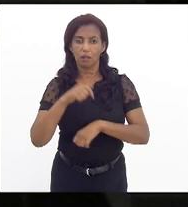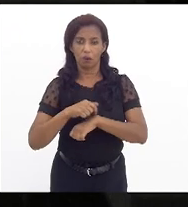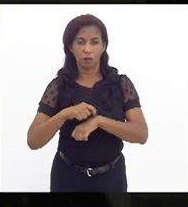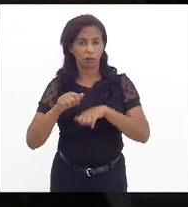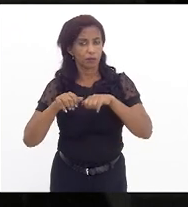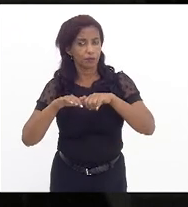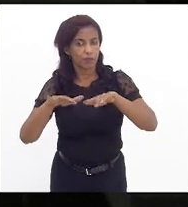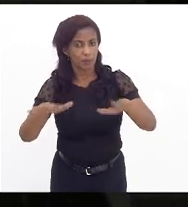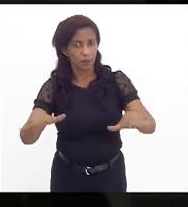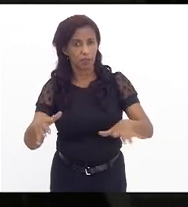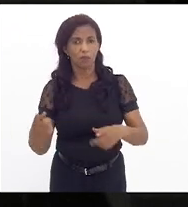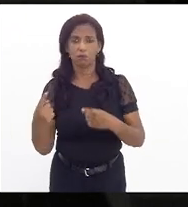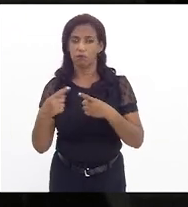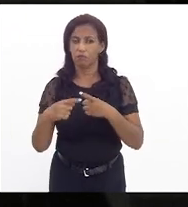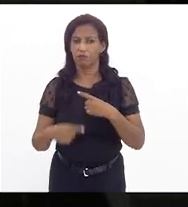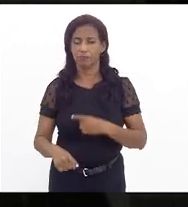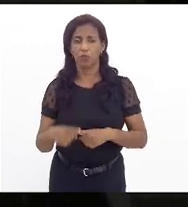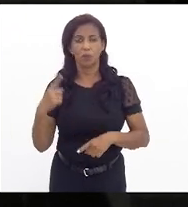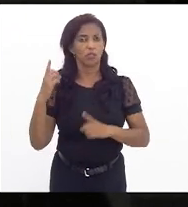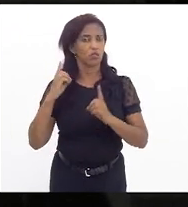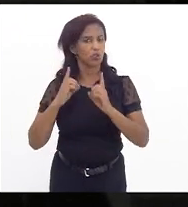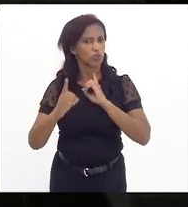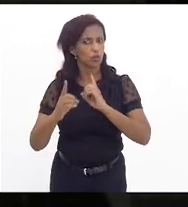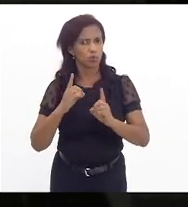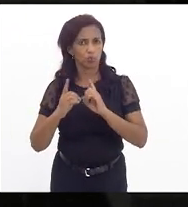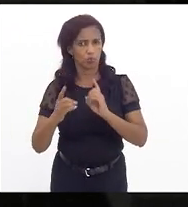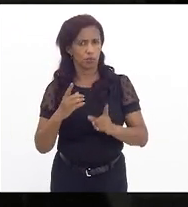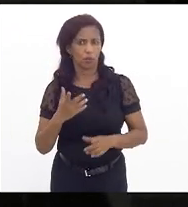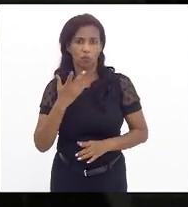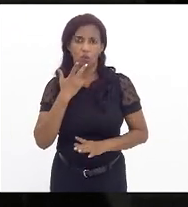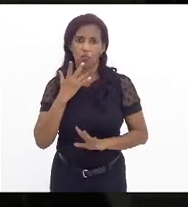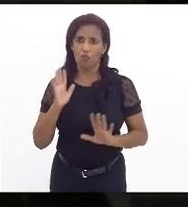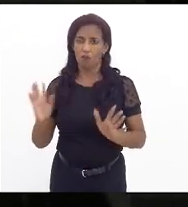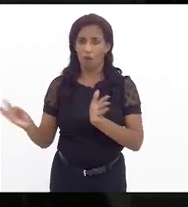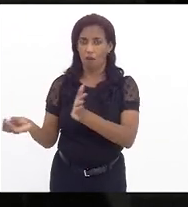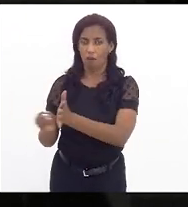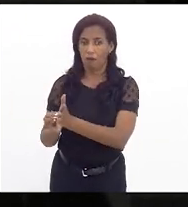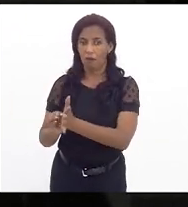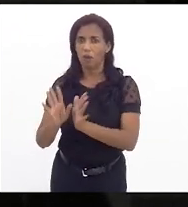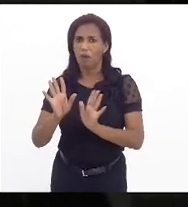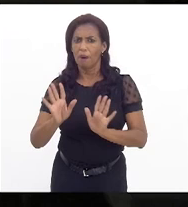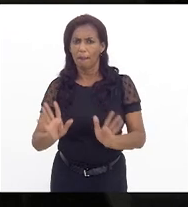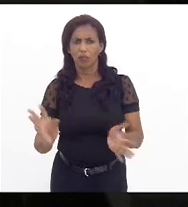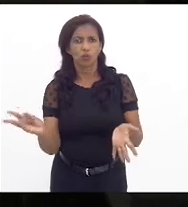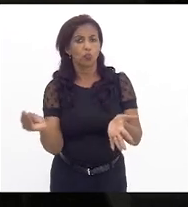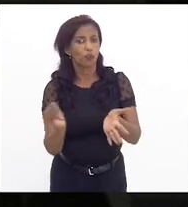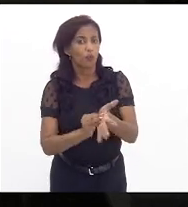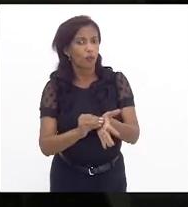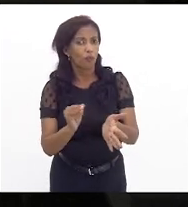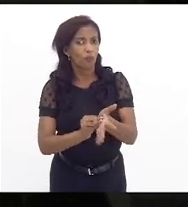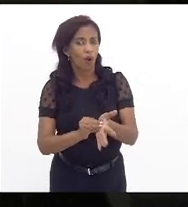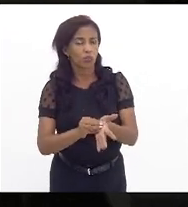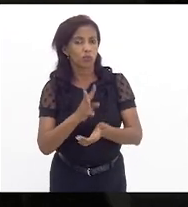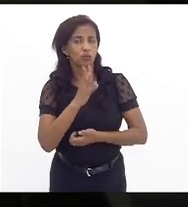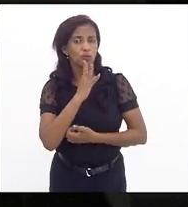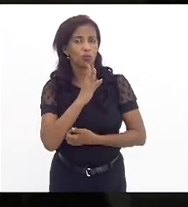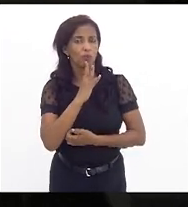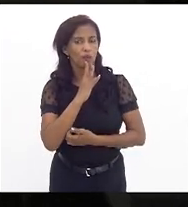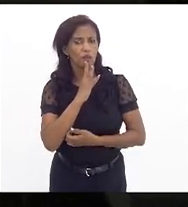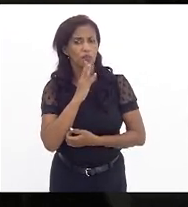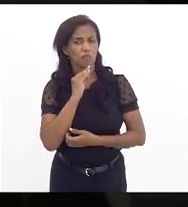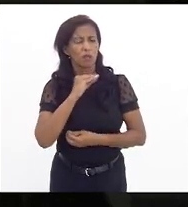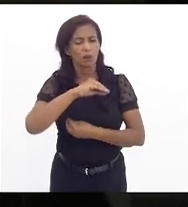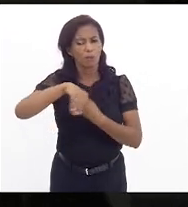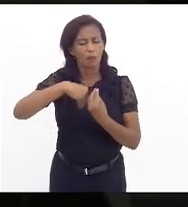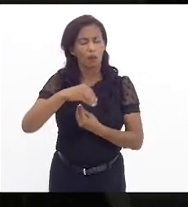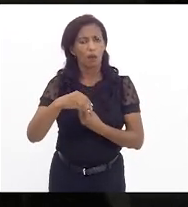pandemia, não faz sentido com uma discussão, não vou dizer inexistente, mas insuficiente, tem que envolver profissionais